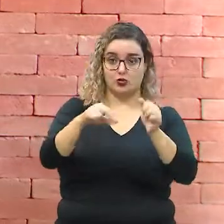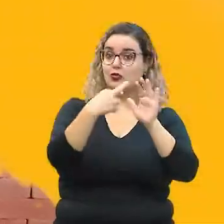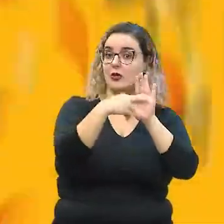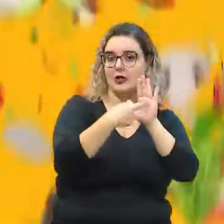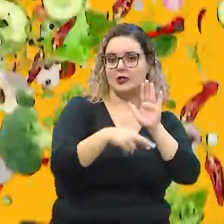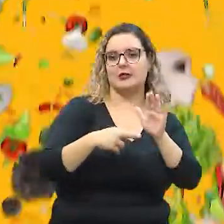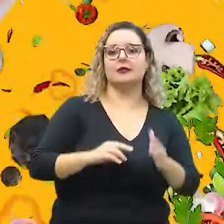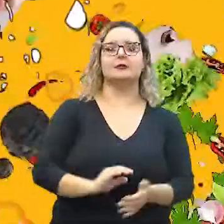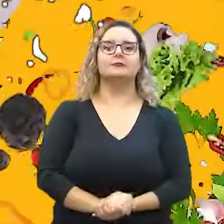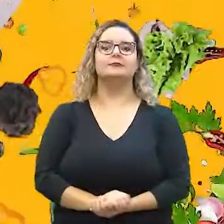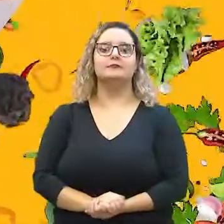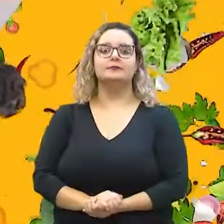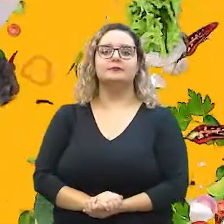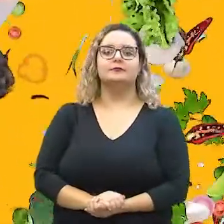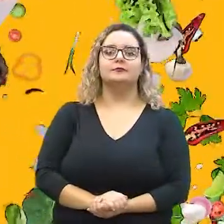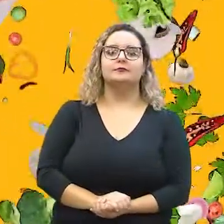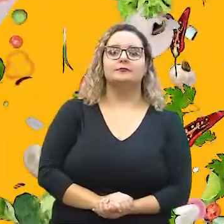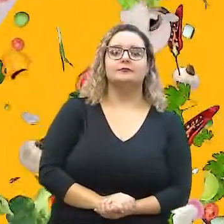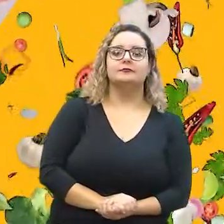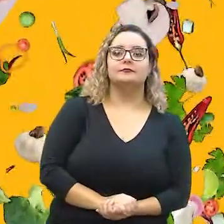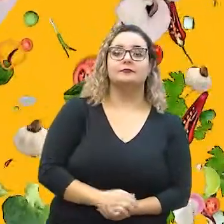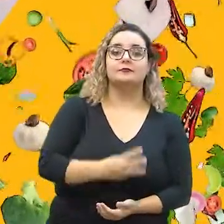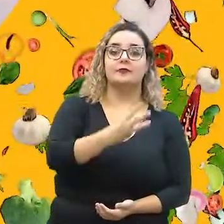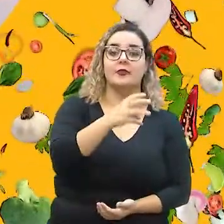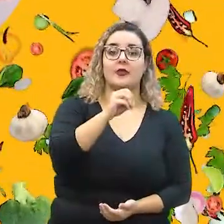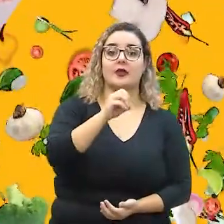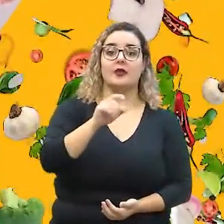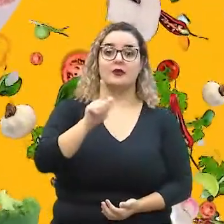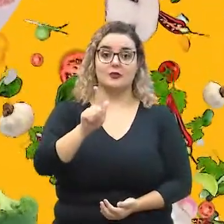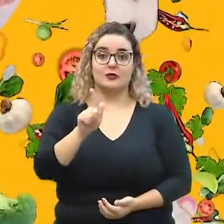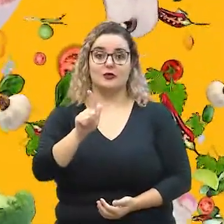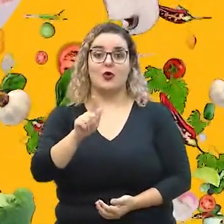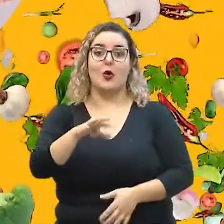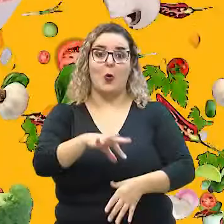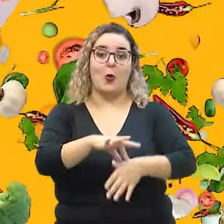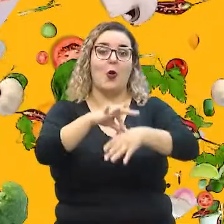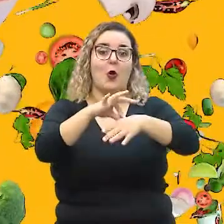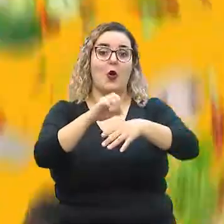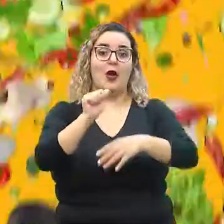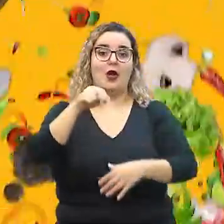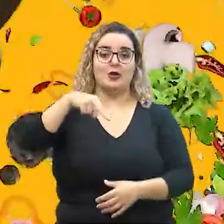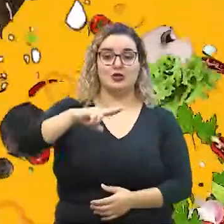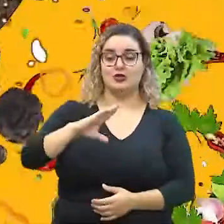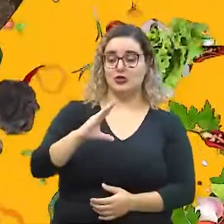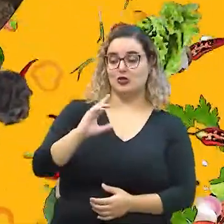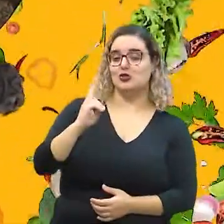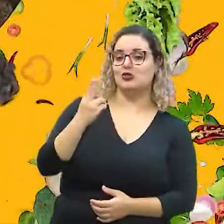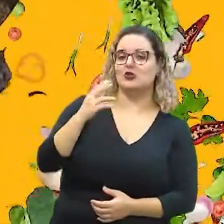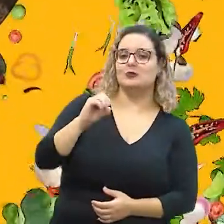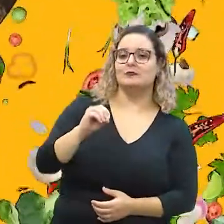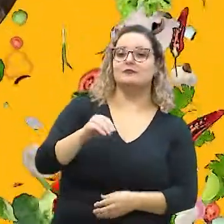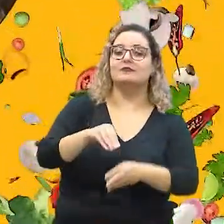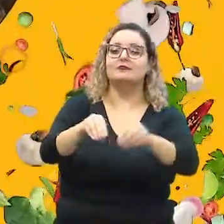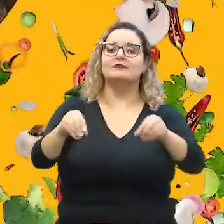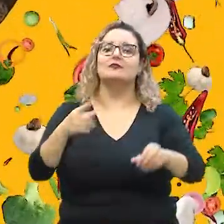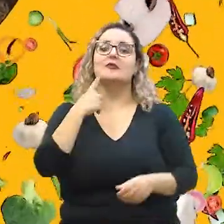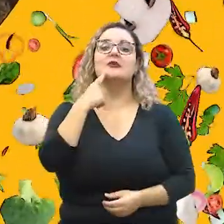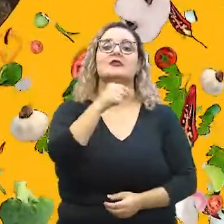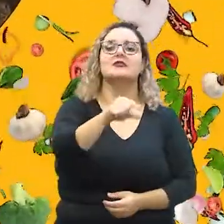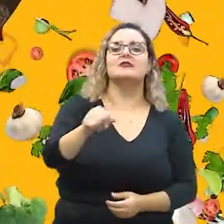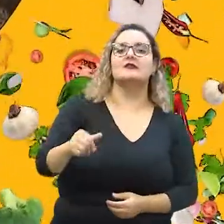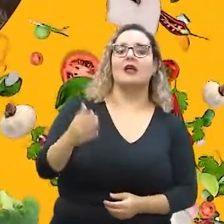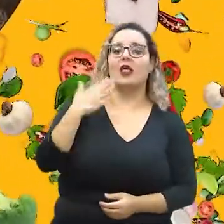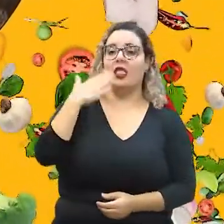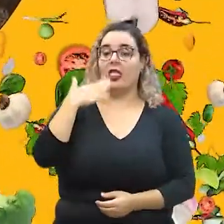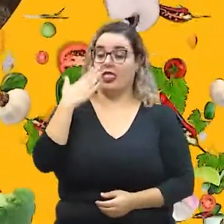receita. Anote aí, 300 gramas de bife ancho e para o tempero, sal e